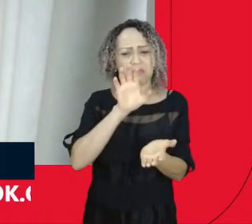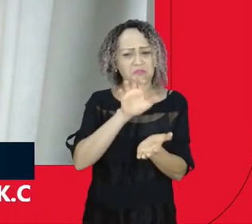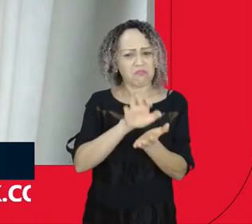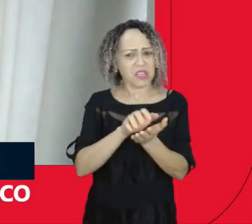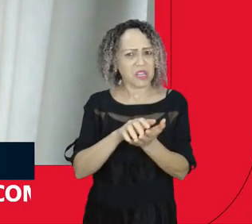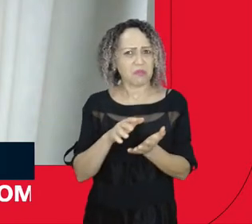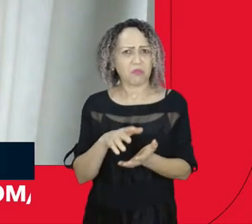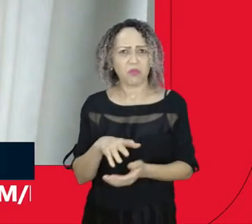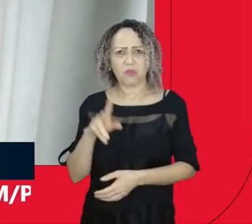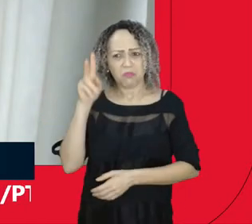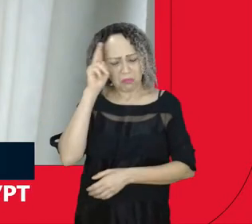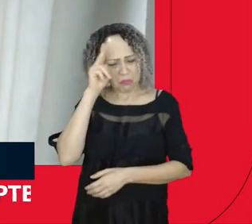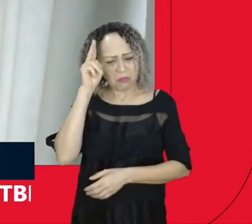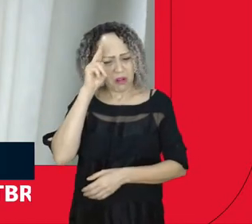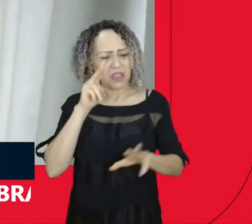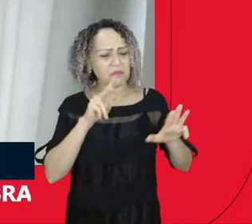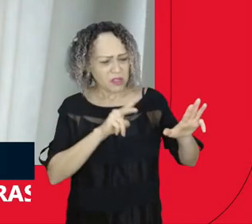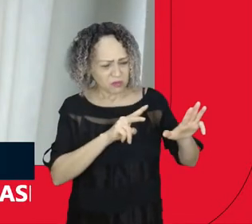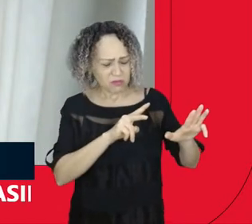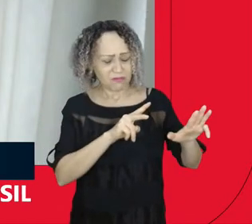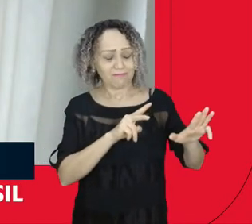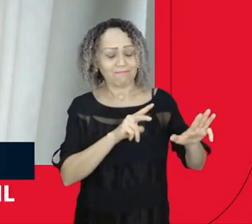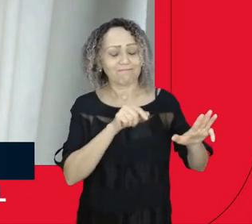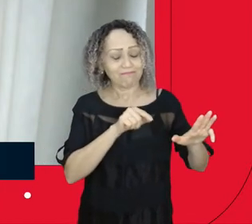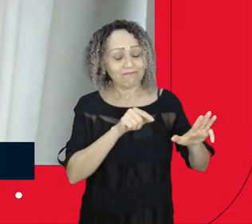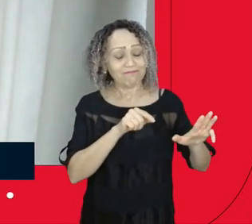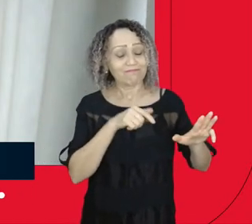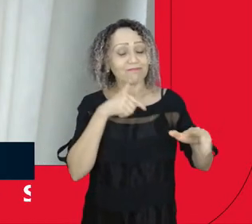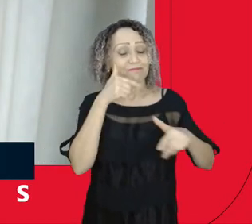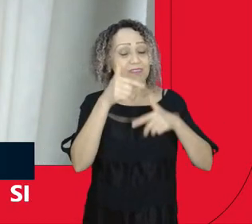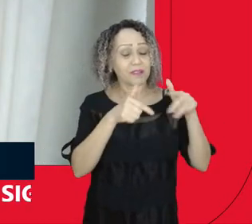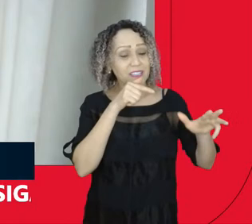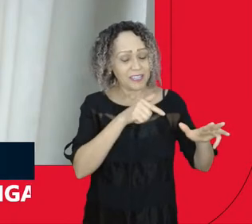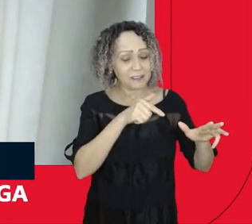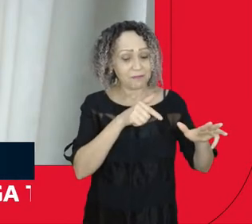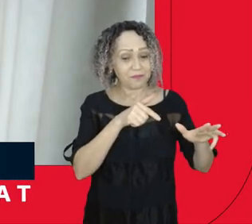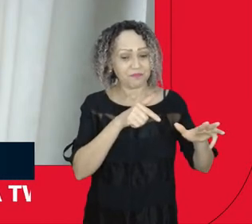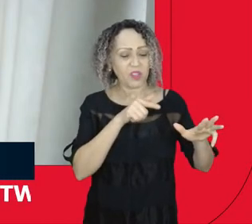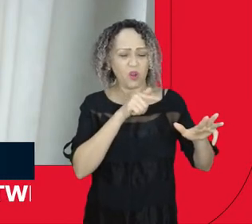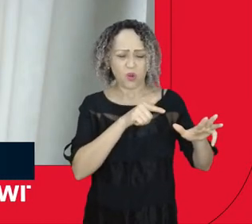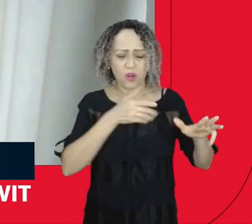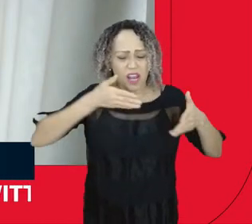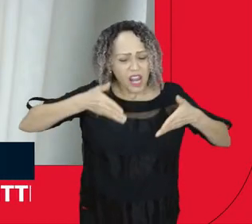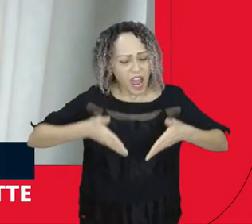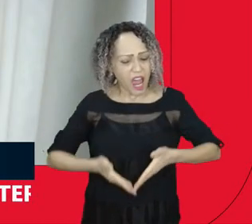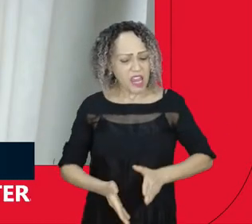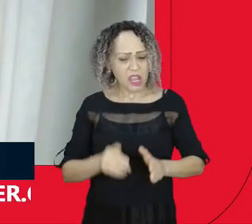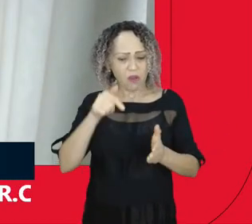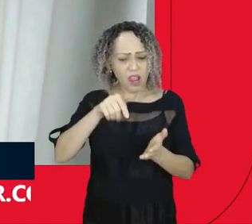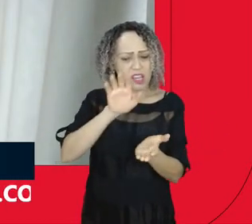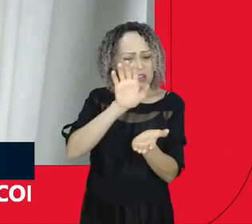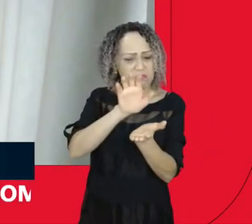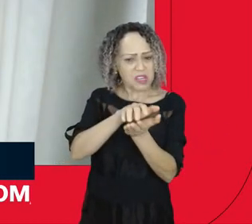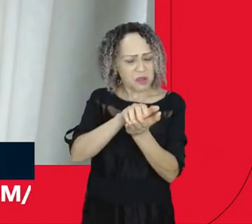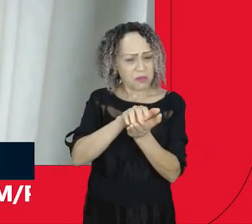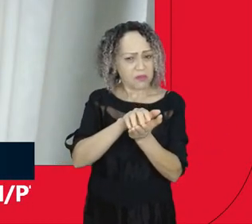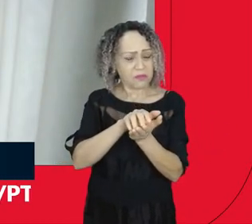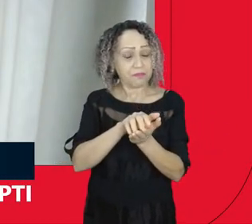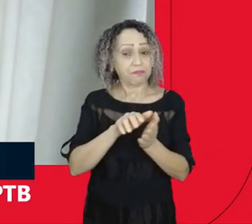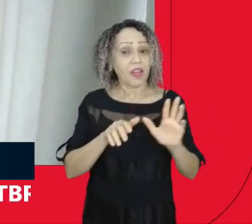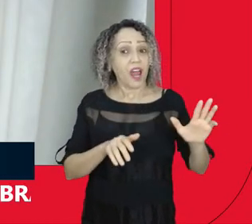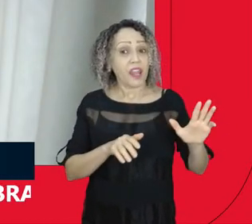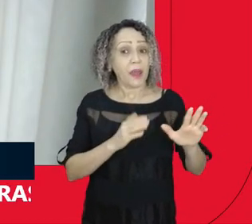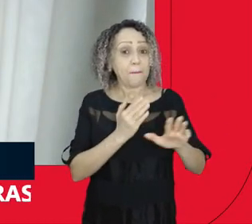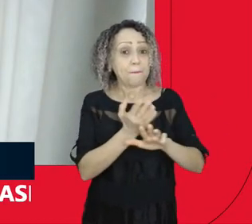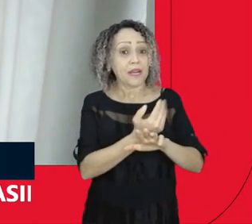por Lula, pelo fato dele ser pernambucano. Na vinda dele aqui, na pré-campanha, inclusive